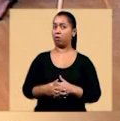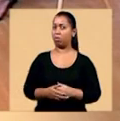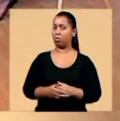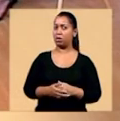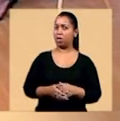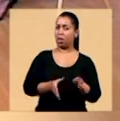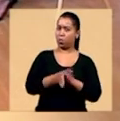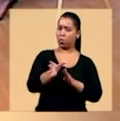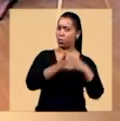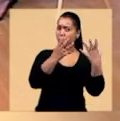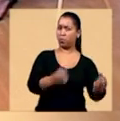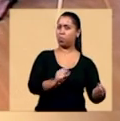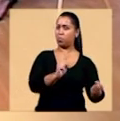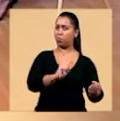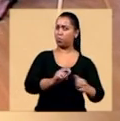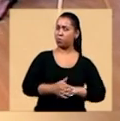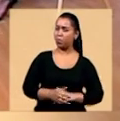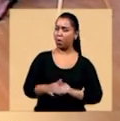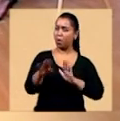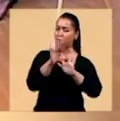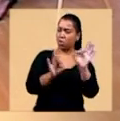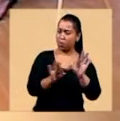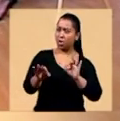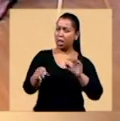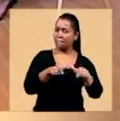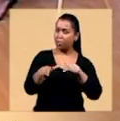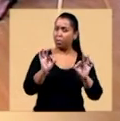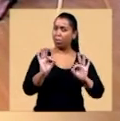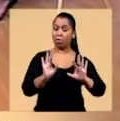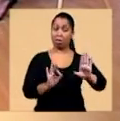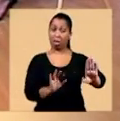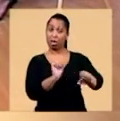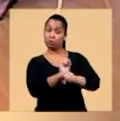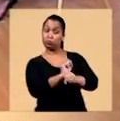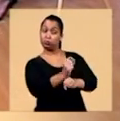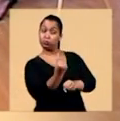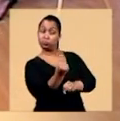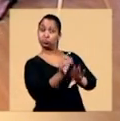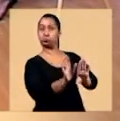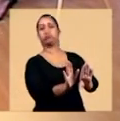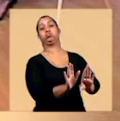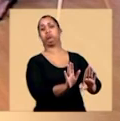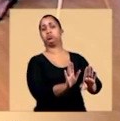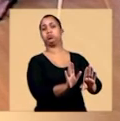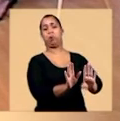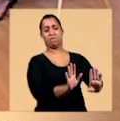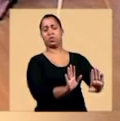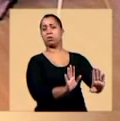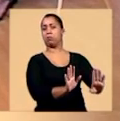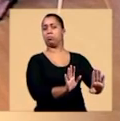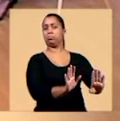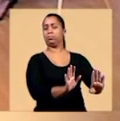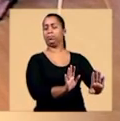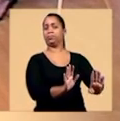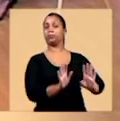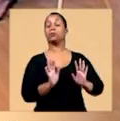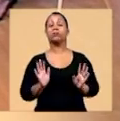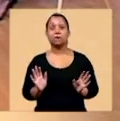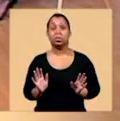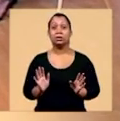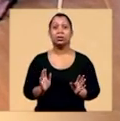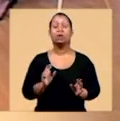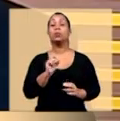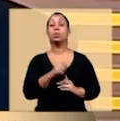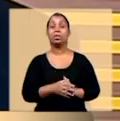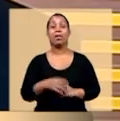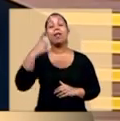vai... Não recebe as orientações, a gente não abre para ela o nosso plano de trabalho. Isso. Coloco no isolamento, quer dizer, submeto a pessoa a esse tipo de situação